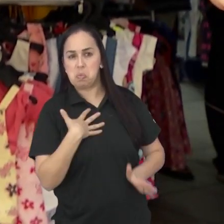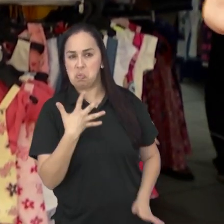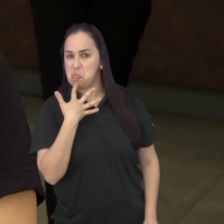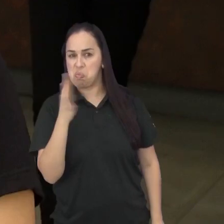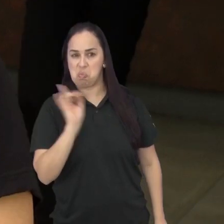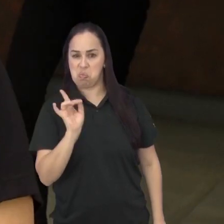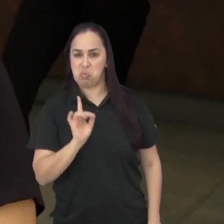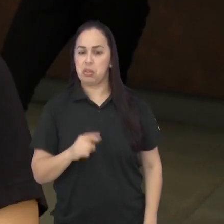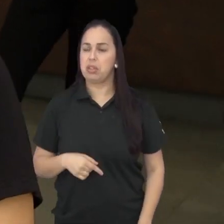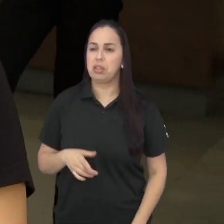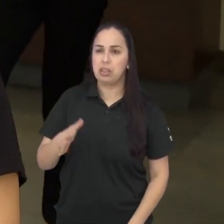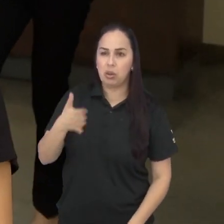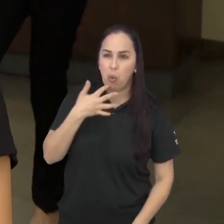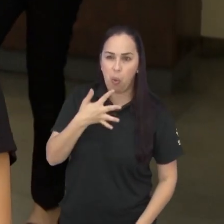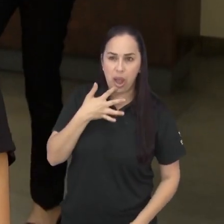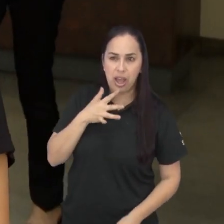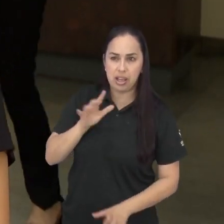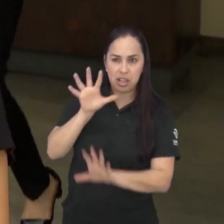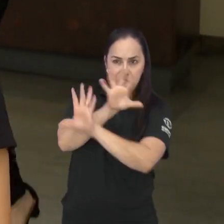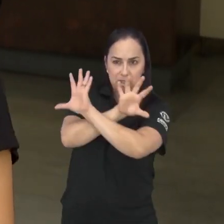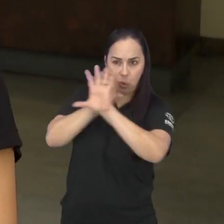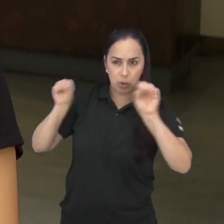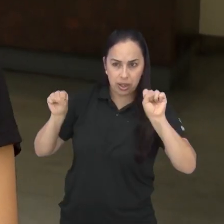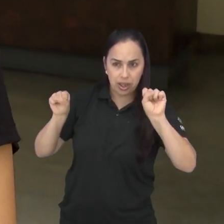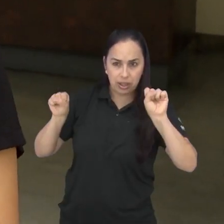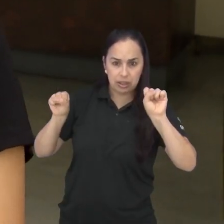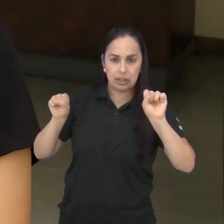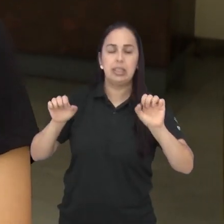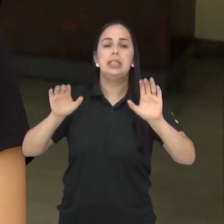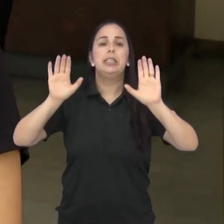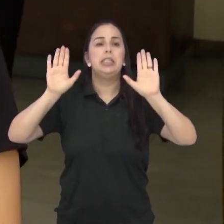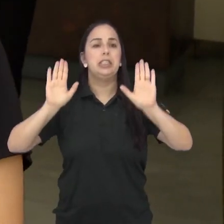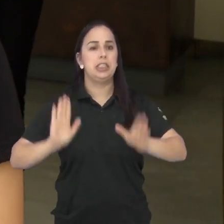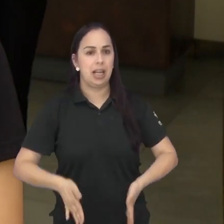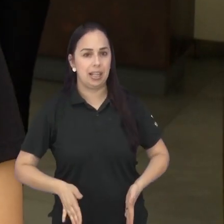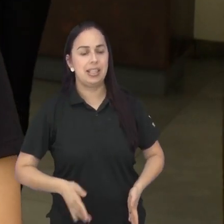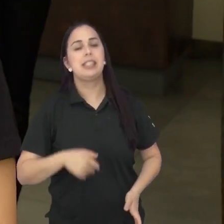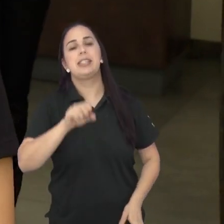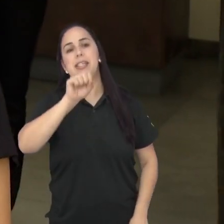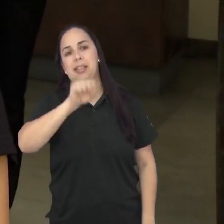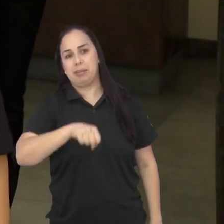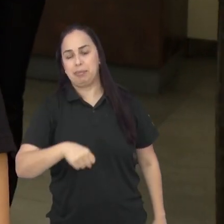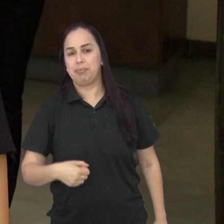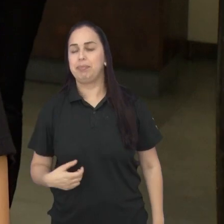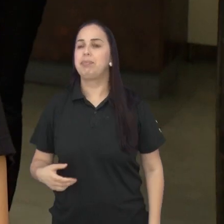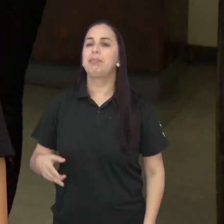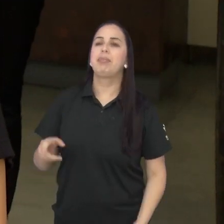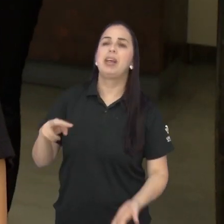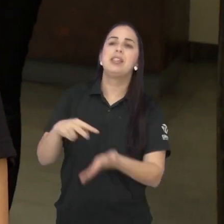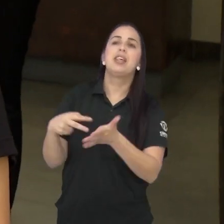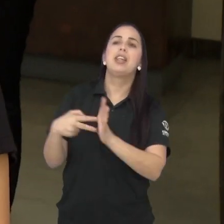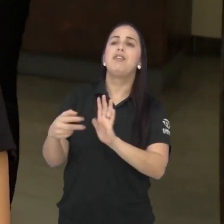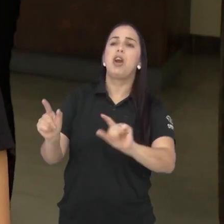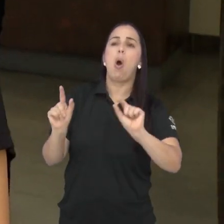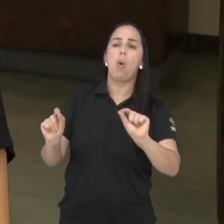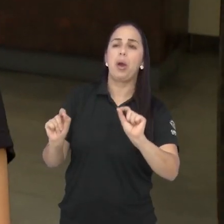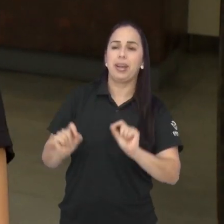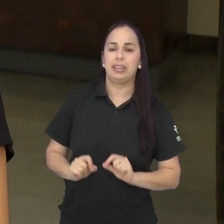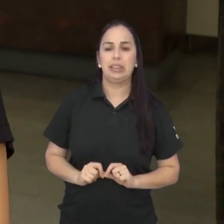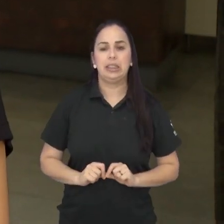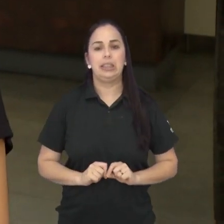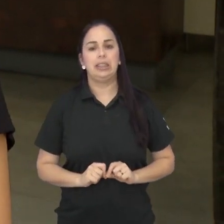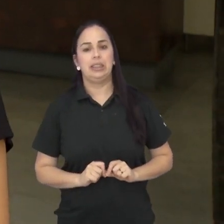ouvi falar. Rebeca, você já ouviu falar em sororidade? Já ouvi falar, sim. Você consegue definir o que